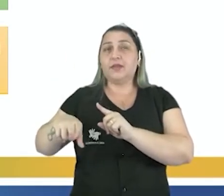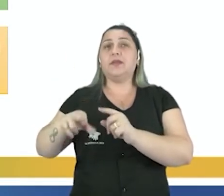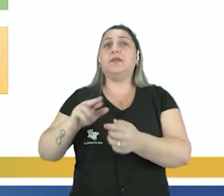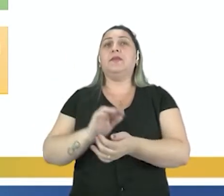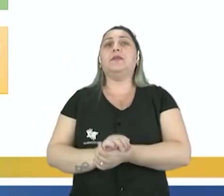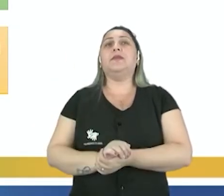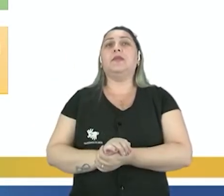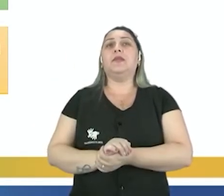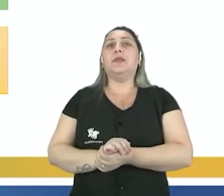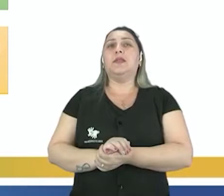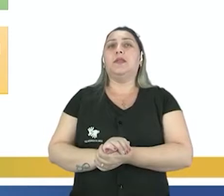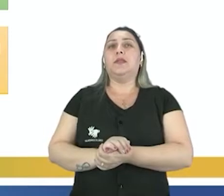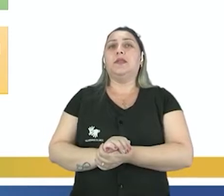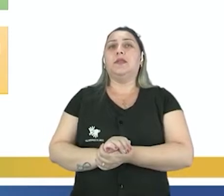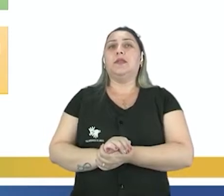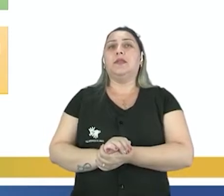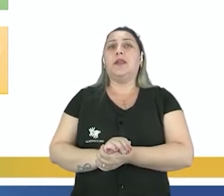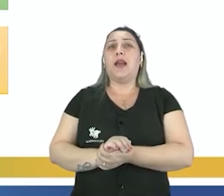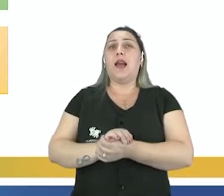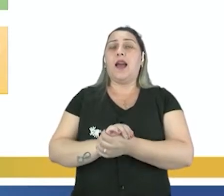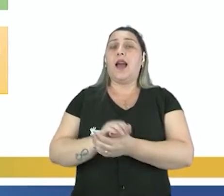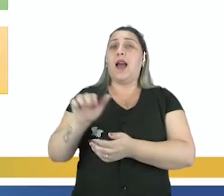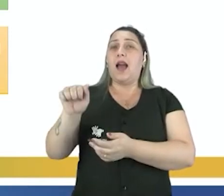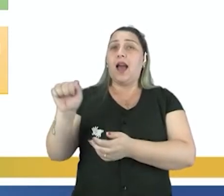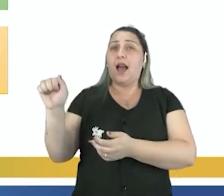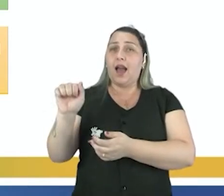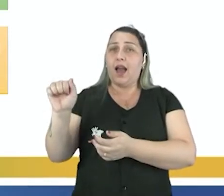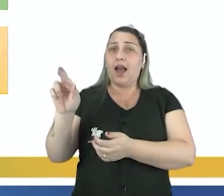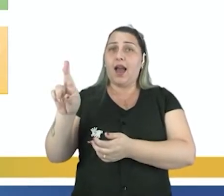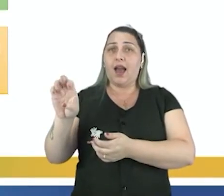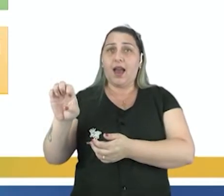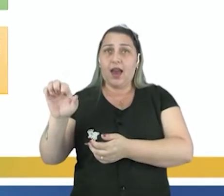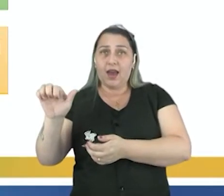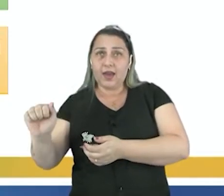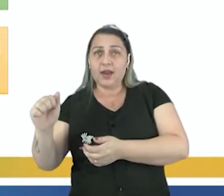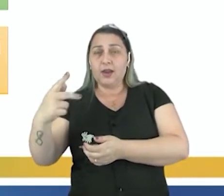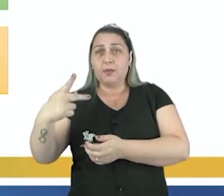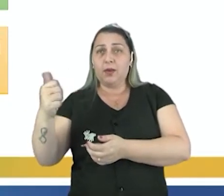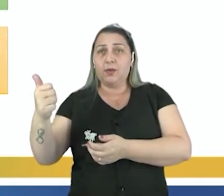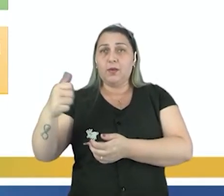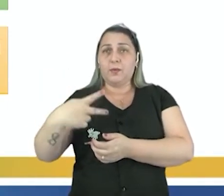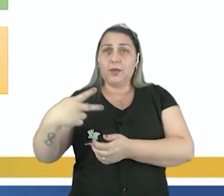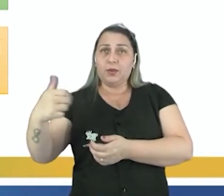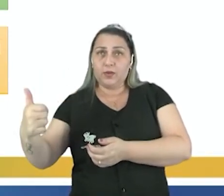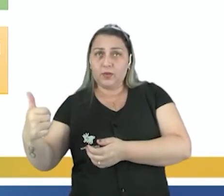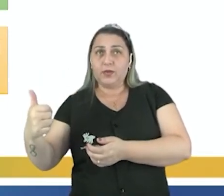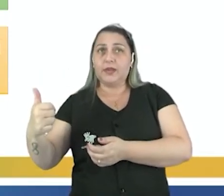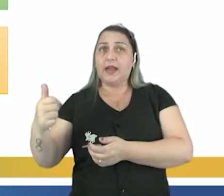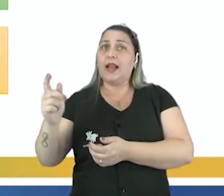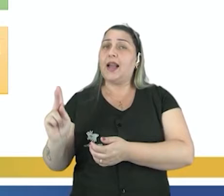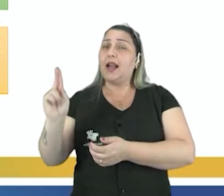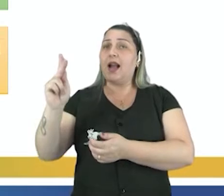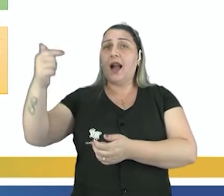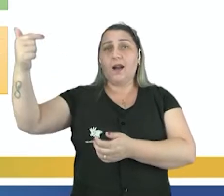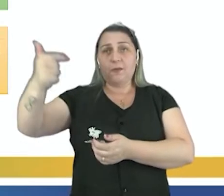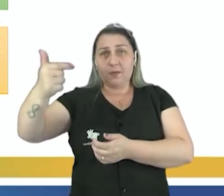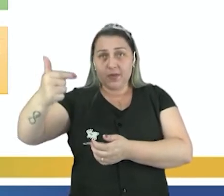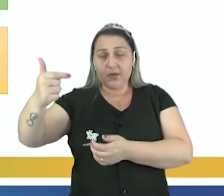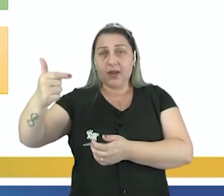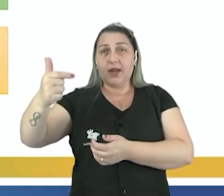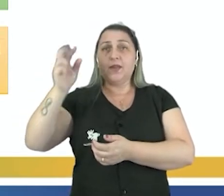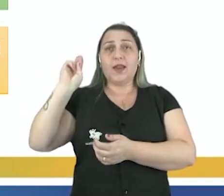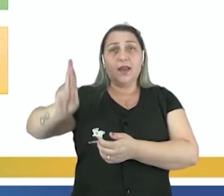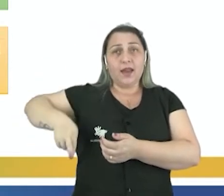áreas de P1 e P2 nessa ordem, ou seja, a área de P1 dividida para a área de P2, vai dar K ao quadrado, ou seja,